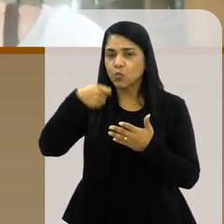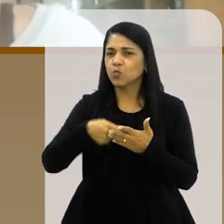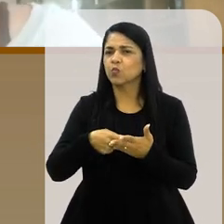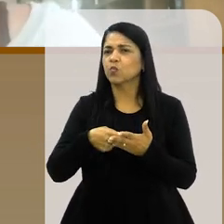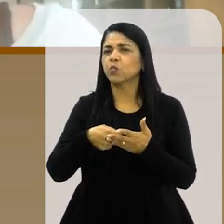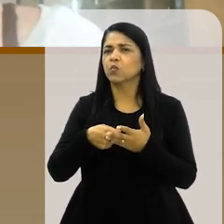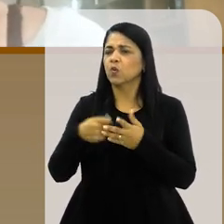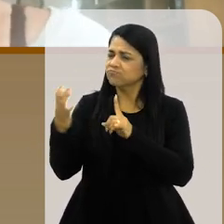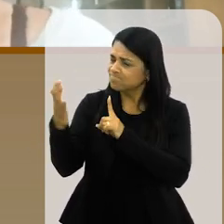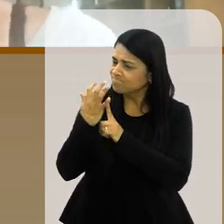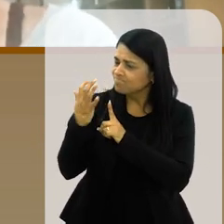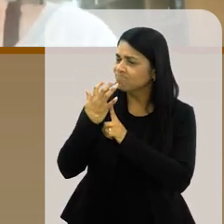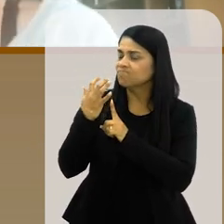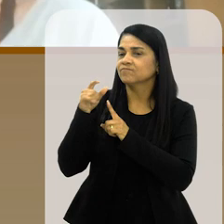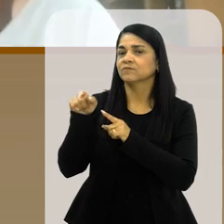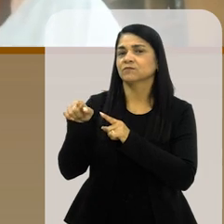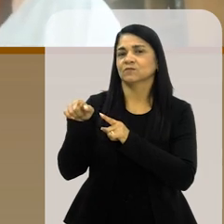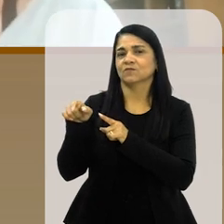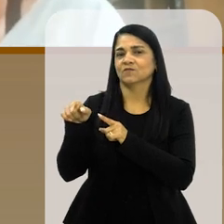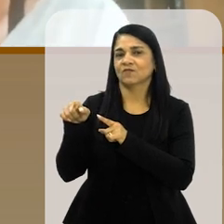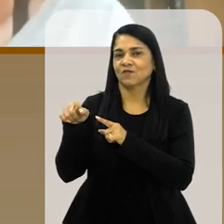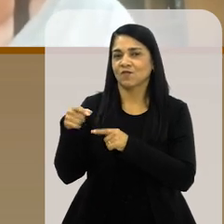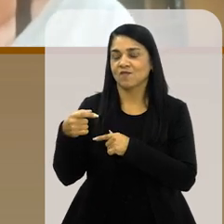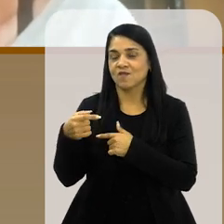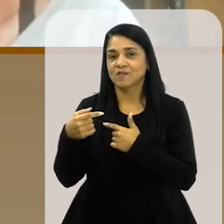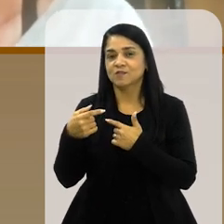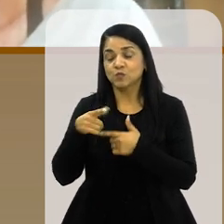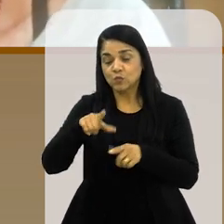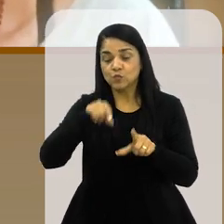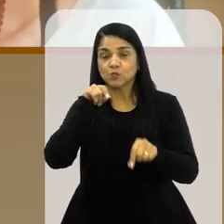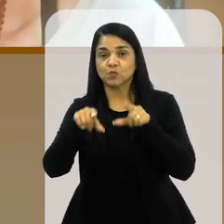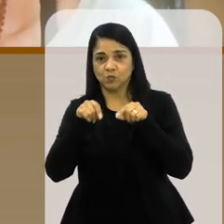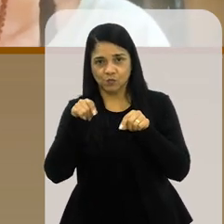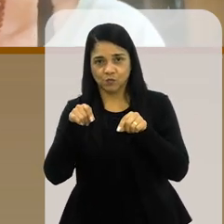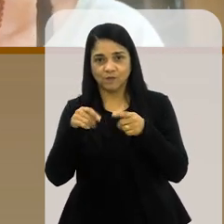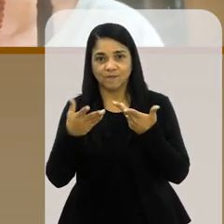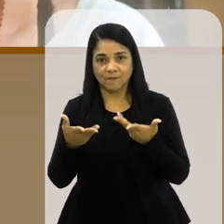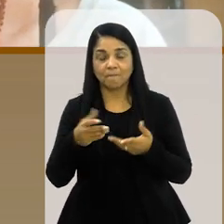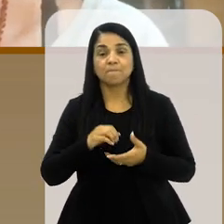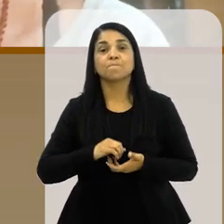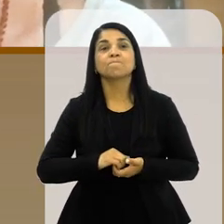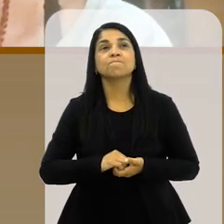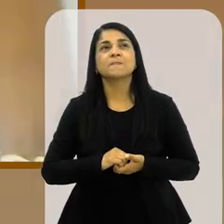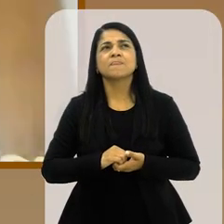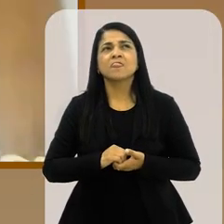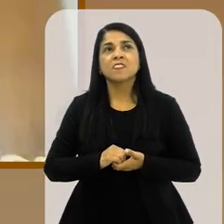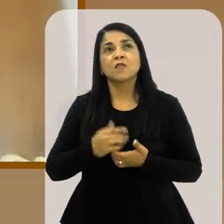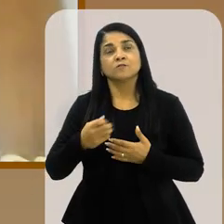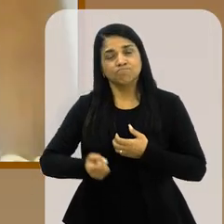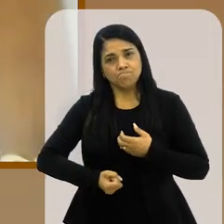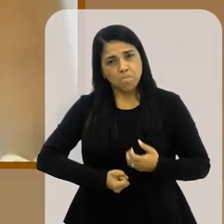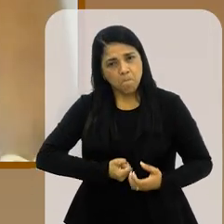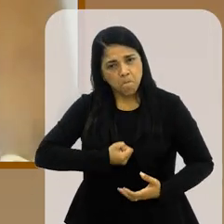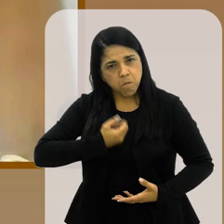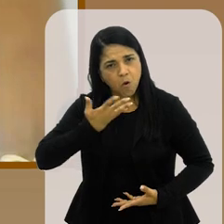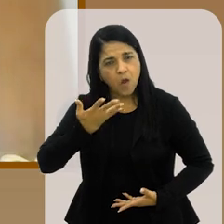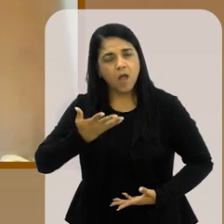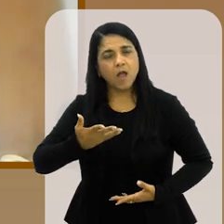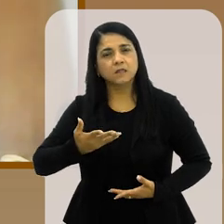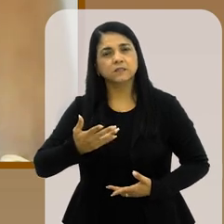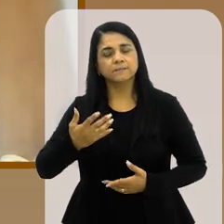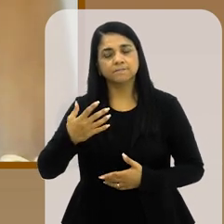Que realmente influenciaram a sua escolha. Ah, os poetas que me tocaram e